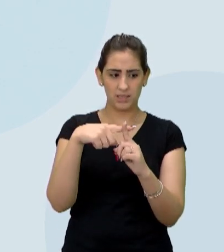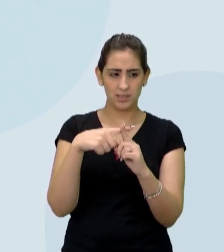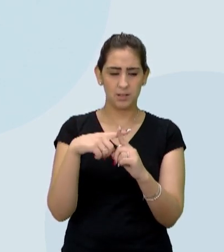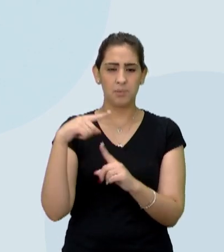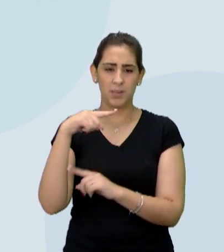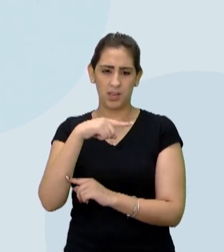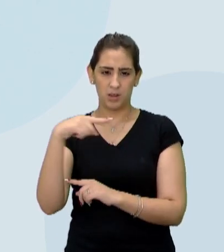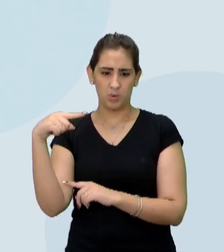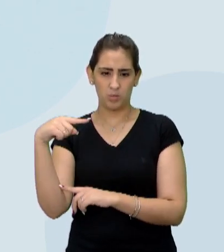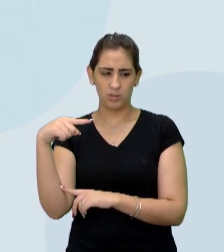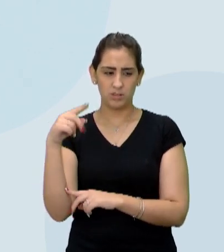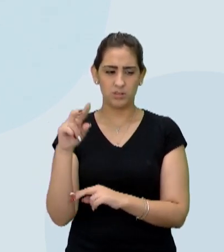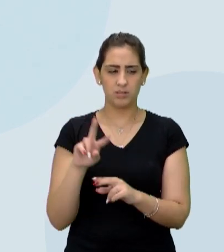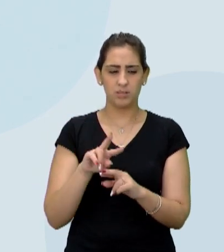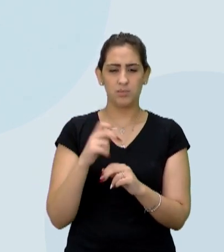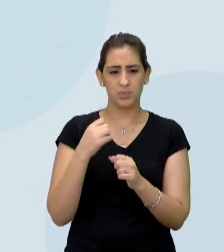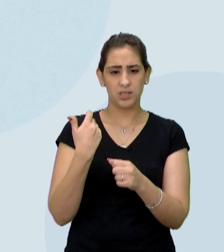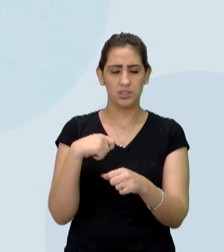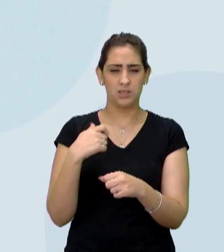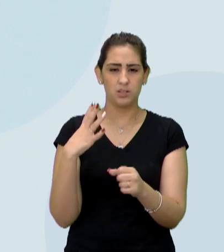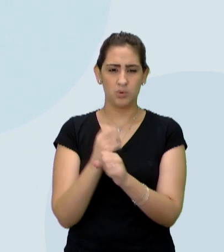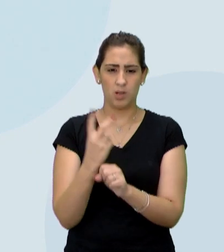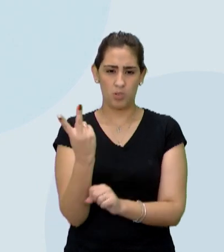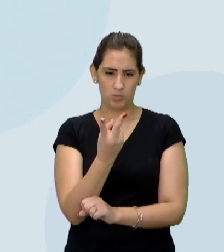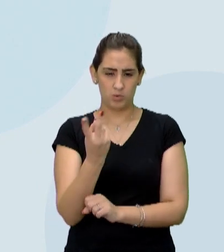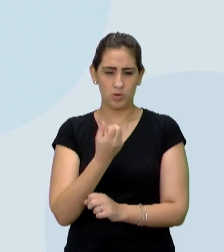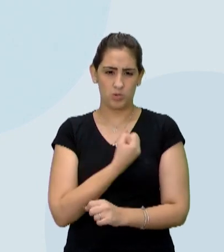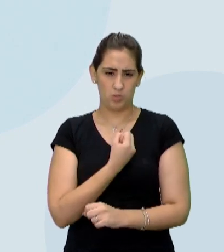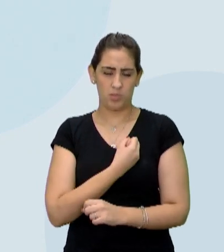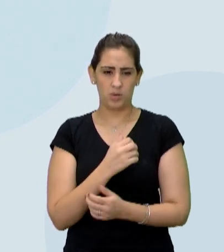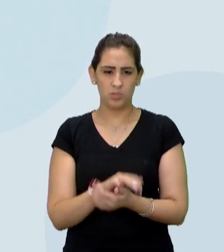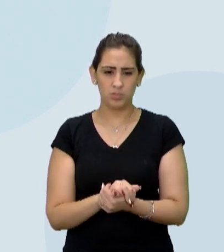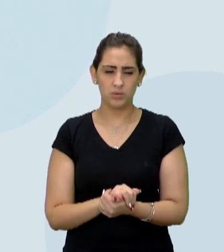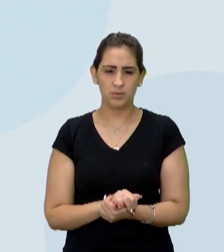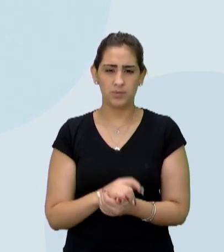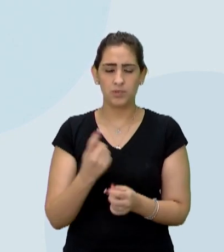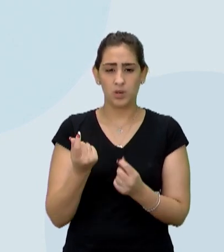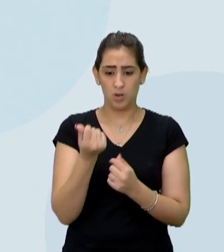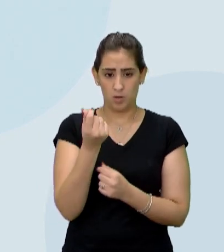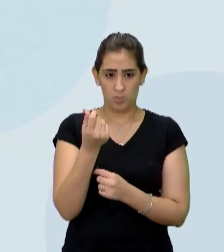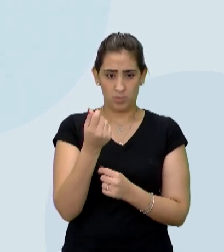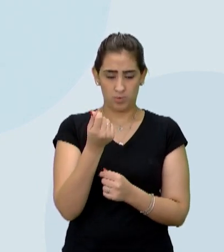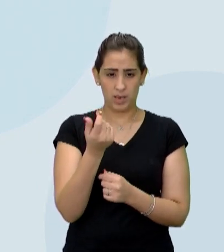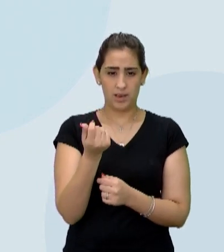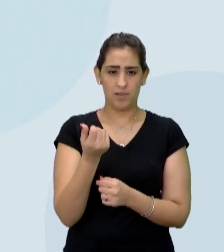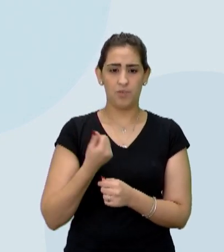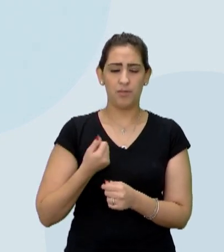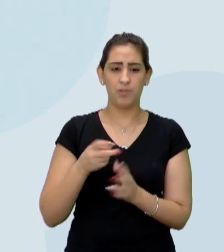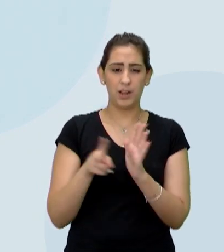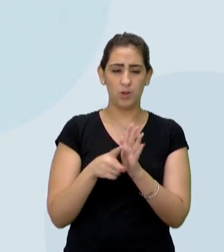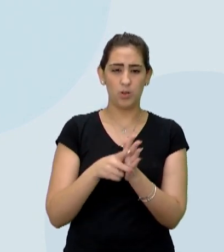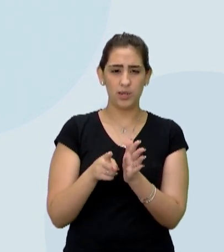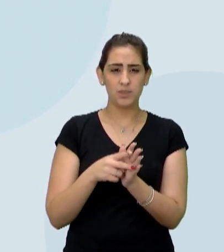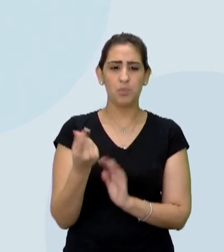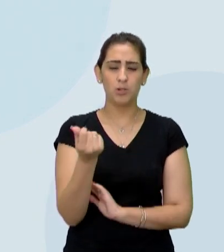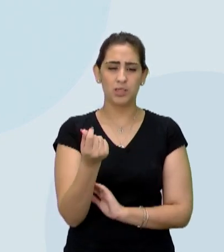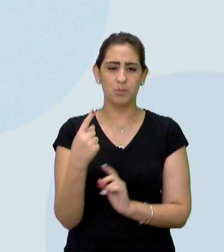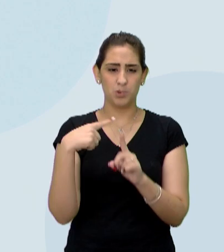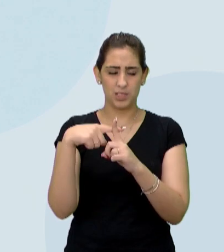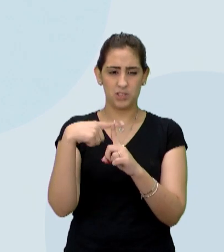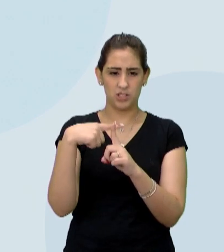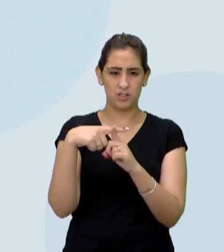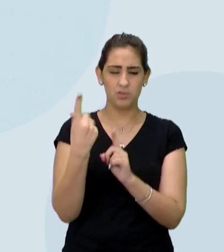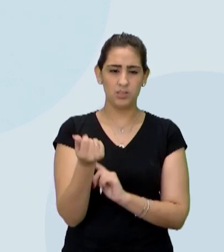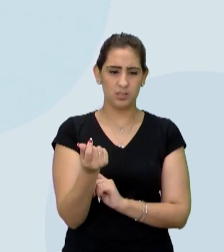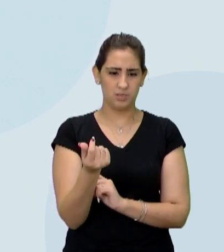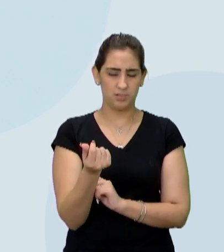a diferença dos dois. É como se eu estivesse falando que os valores positivos é dinheiro e os valores negativos são